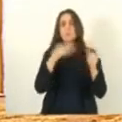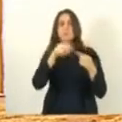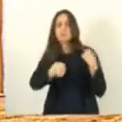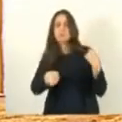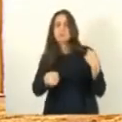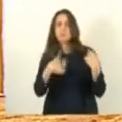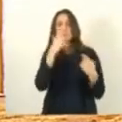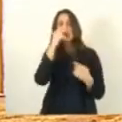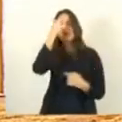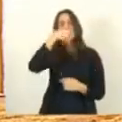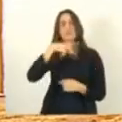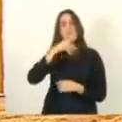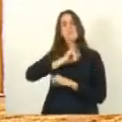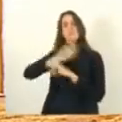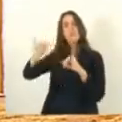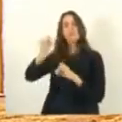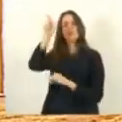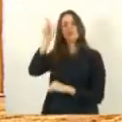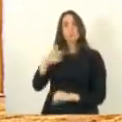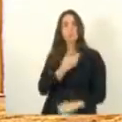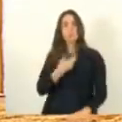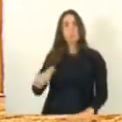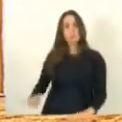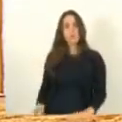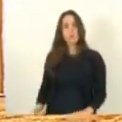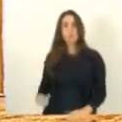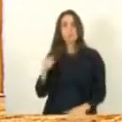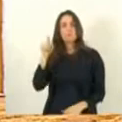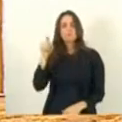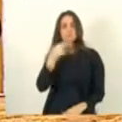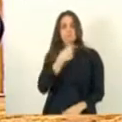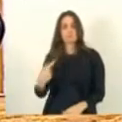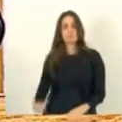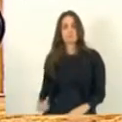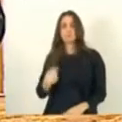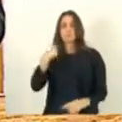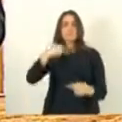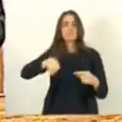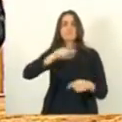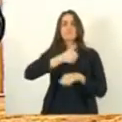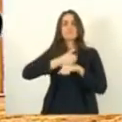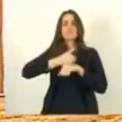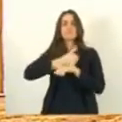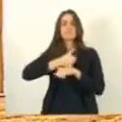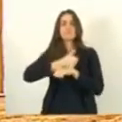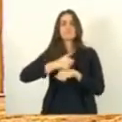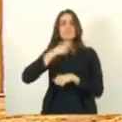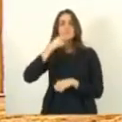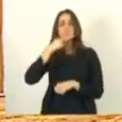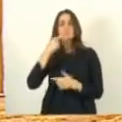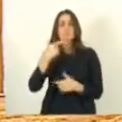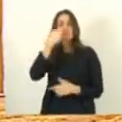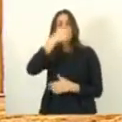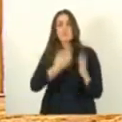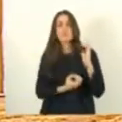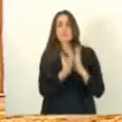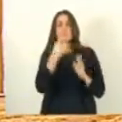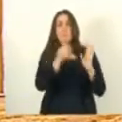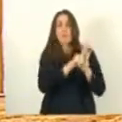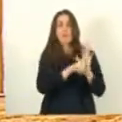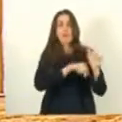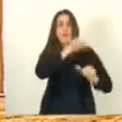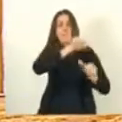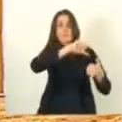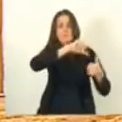certo, nós estamos, de certa forma, dando um atestado de incompetência. Como assim? Nós legislamos, passou por todas